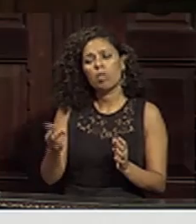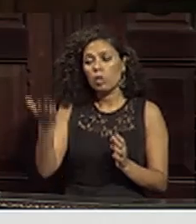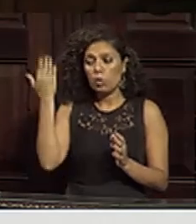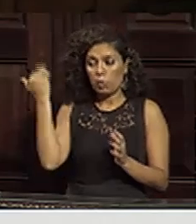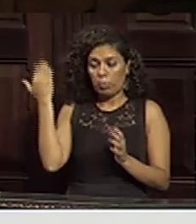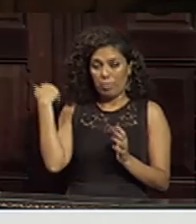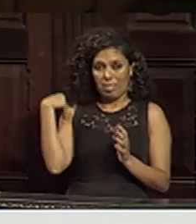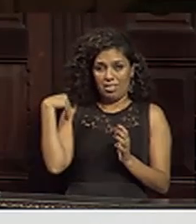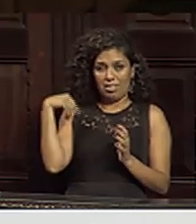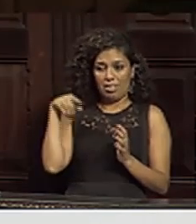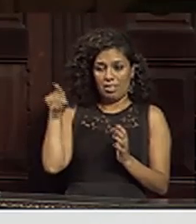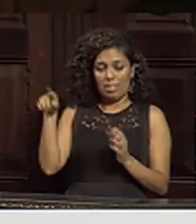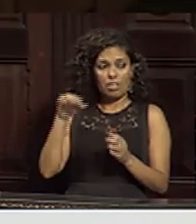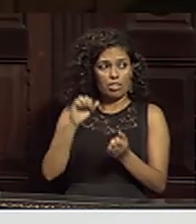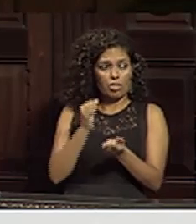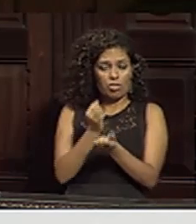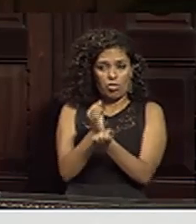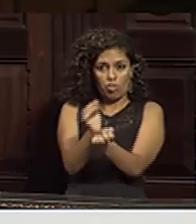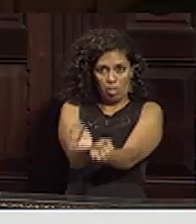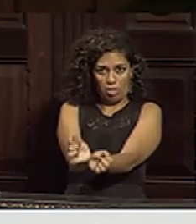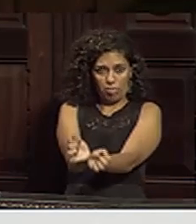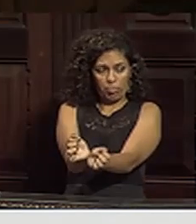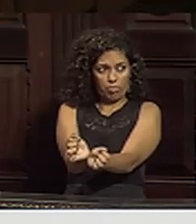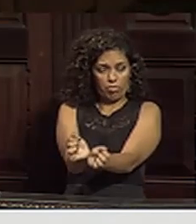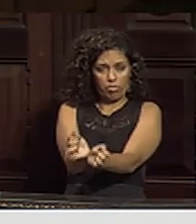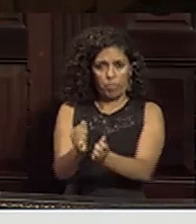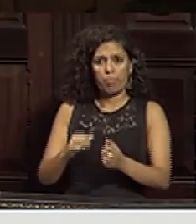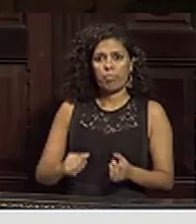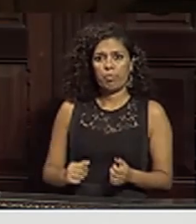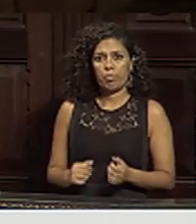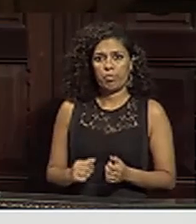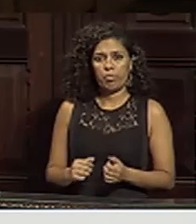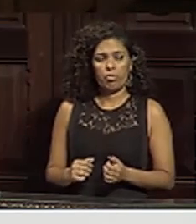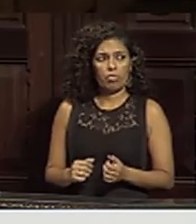que alguém só poderia ser preso